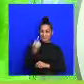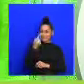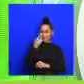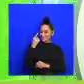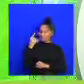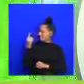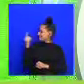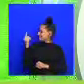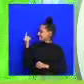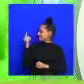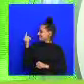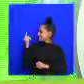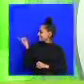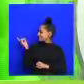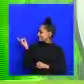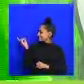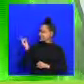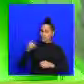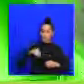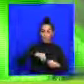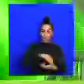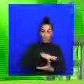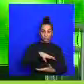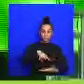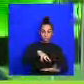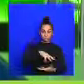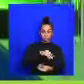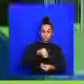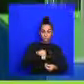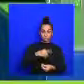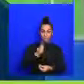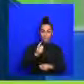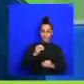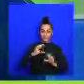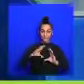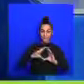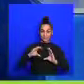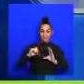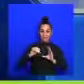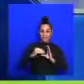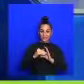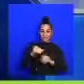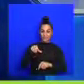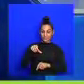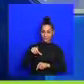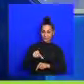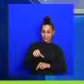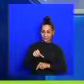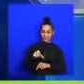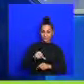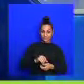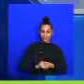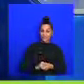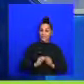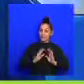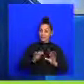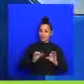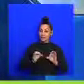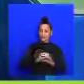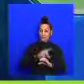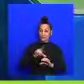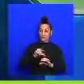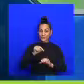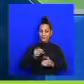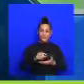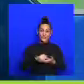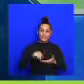Bola posicionada, valendo. Globo recarregado, embaralhando 10 bolas numeradas de 0 a 9. Já realizamos